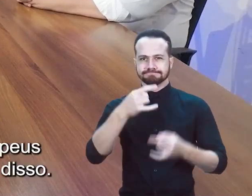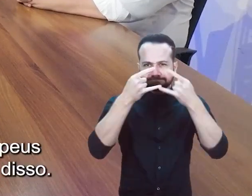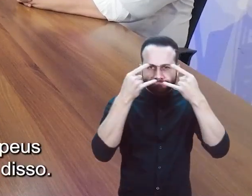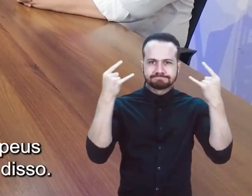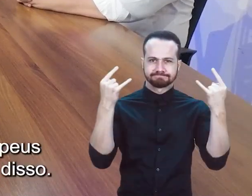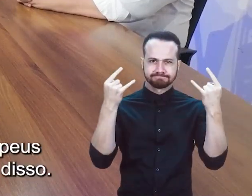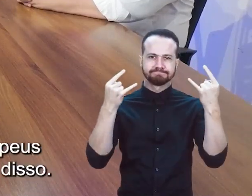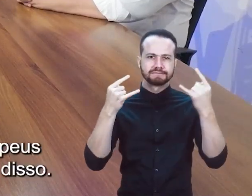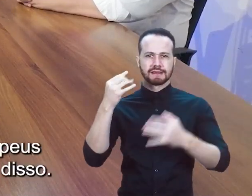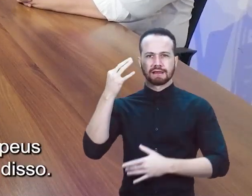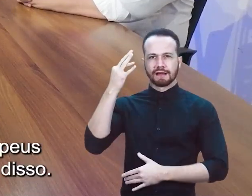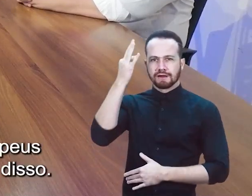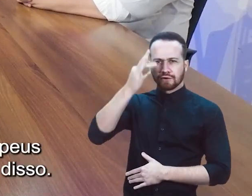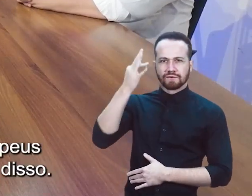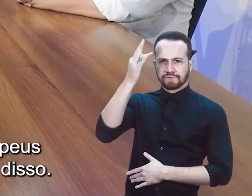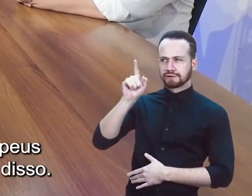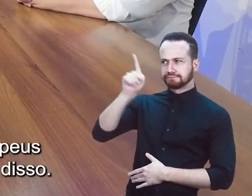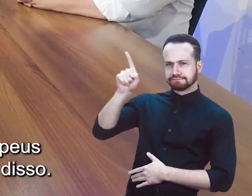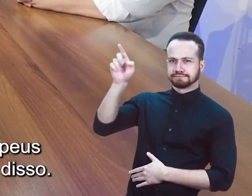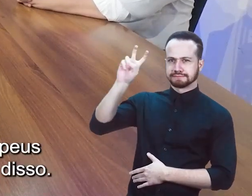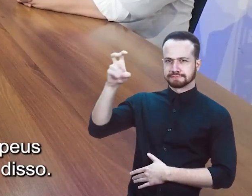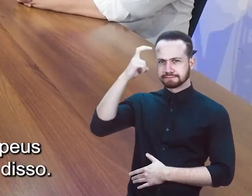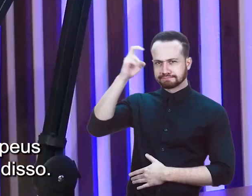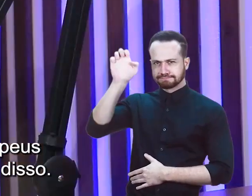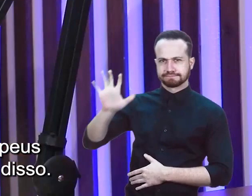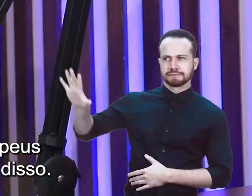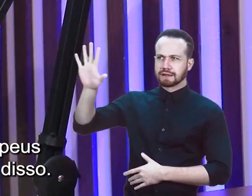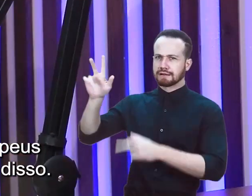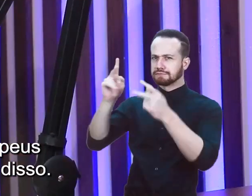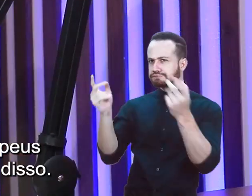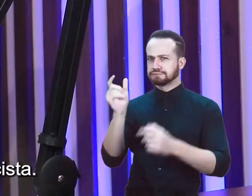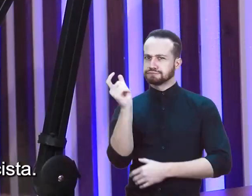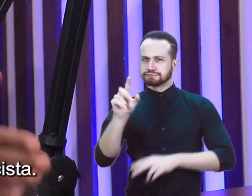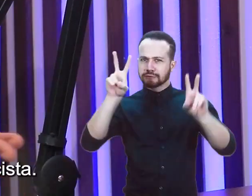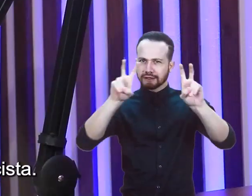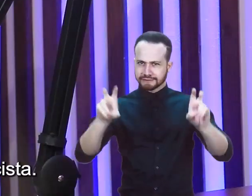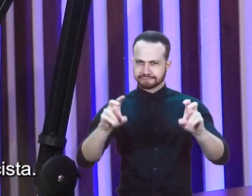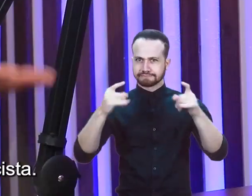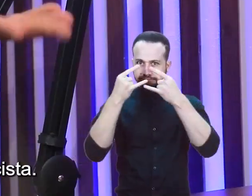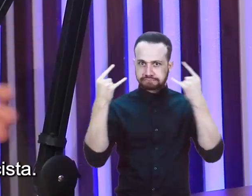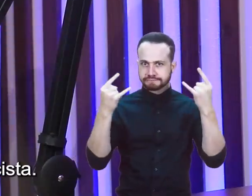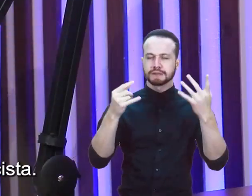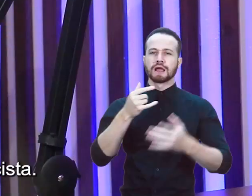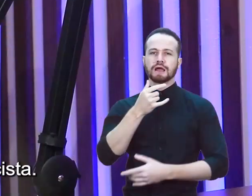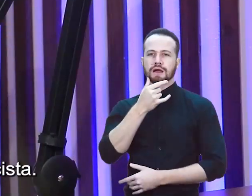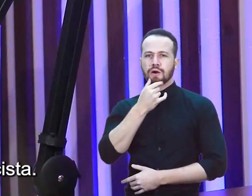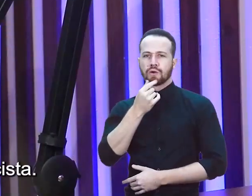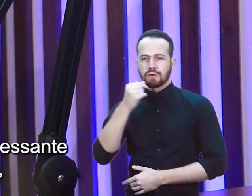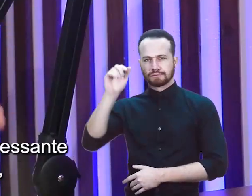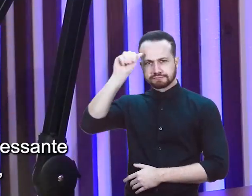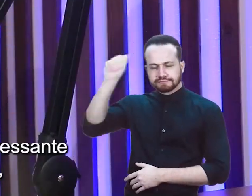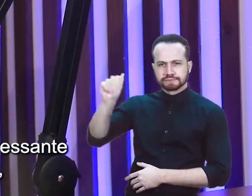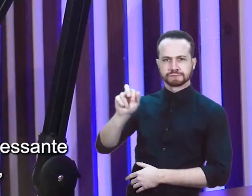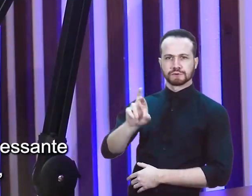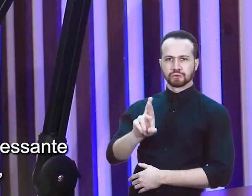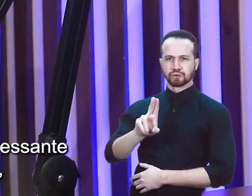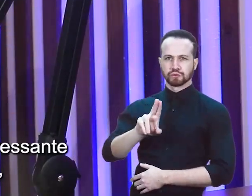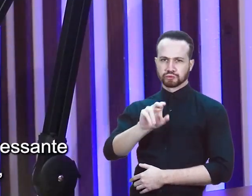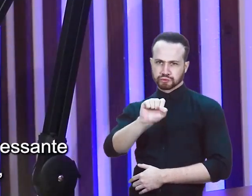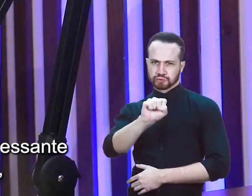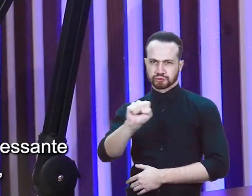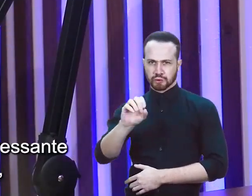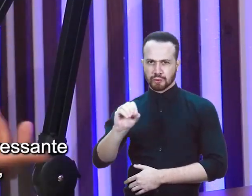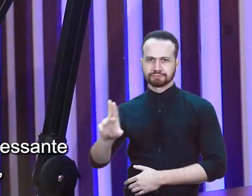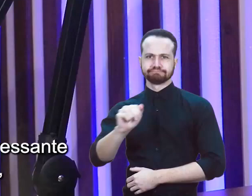mesmo os filósofos europeus falam da ganância. Eles já falam disso. Rousseau, por exemplo, que é racista, mas ele deixa uma lição